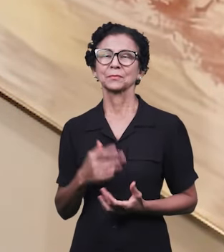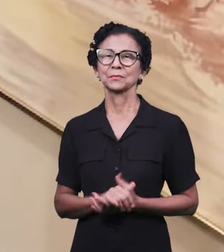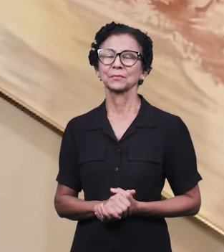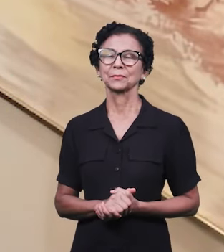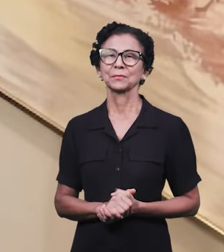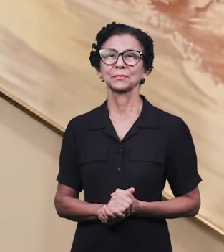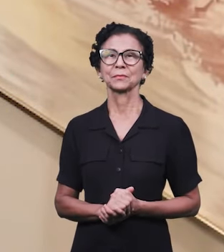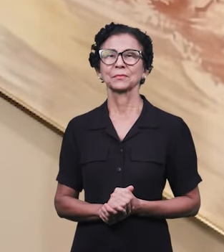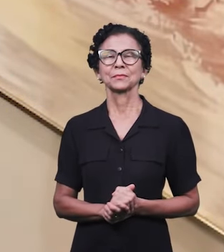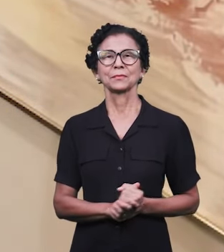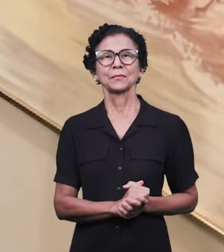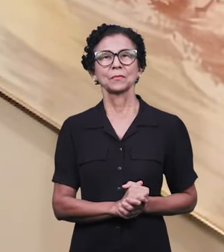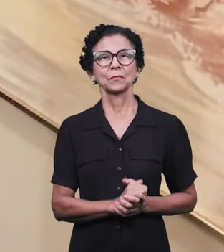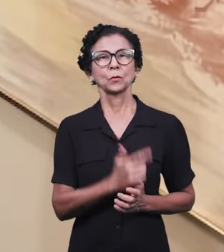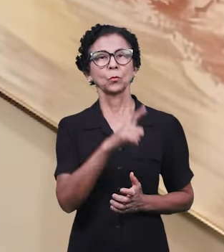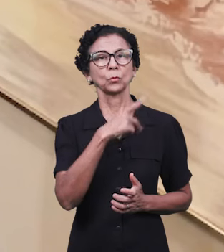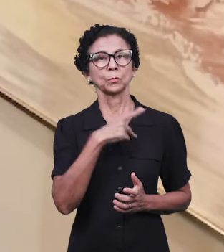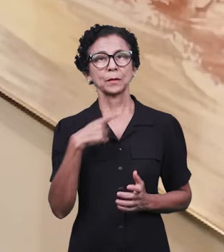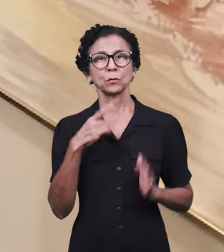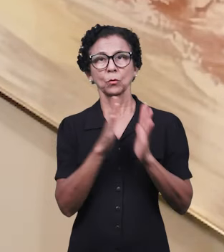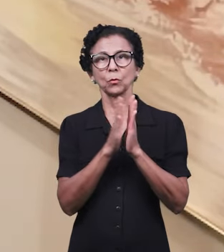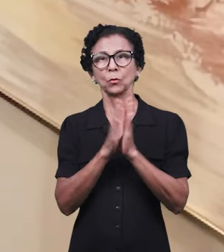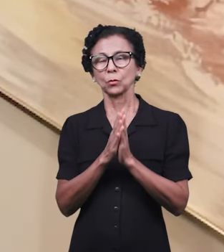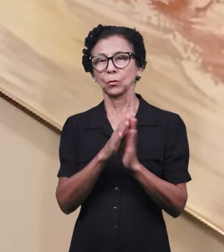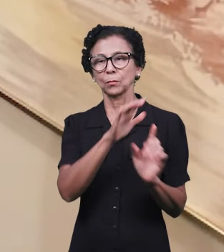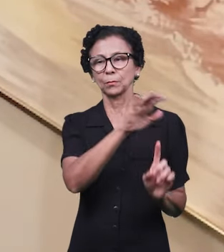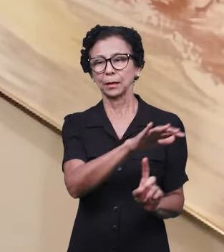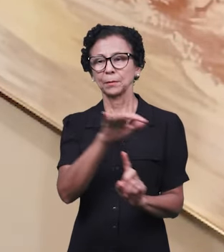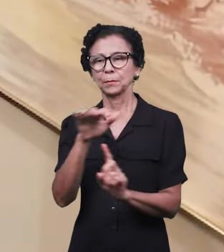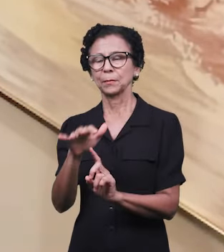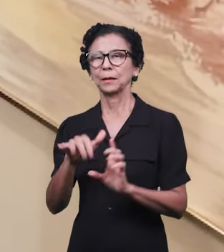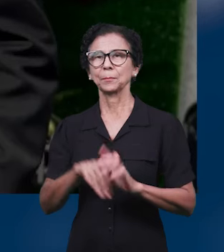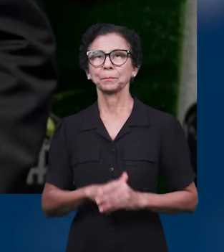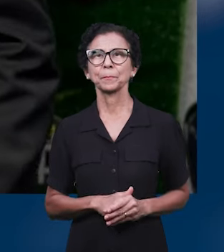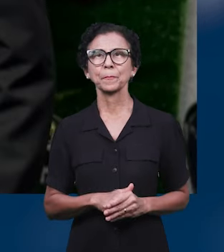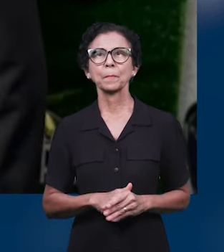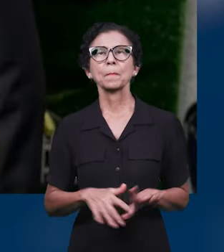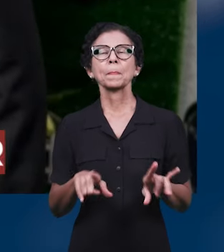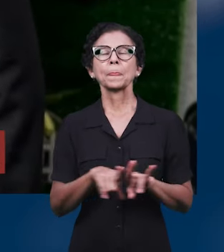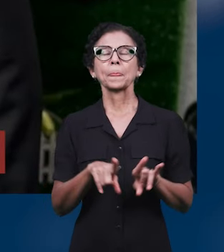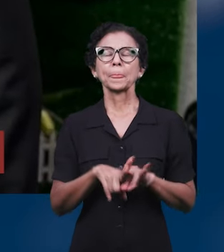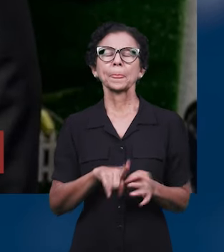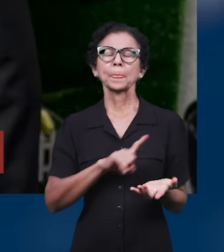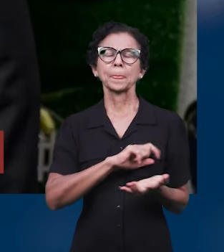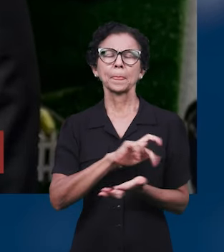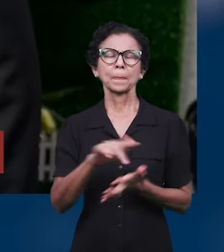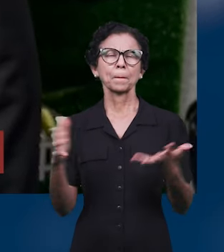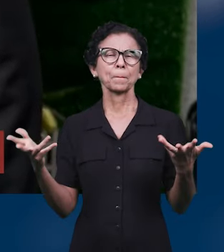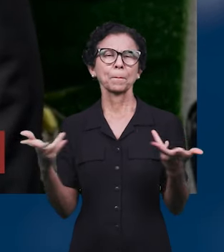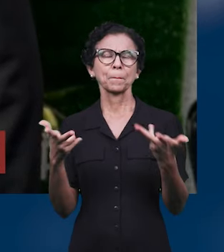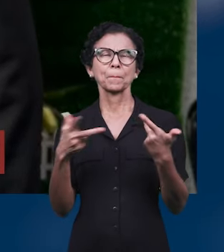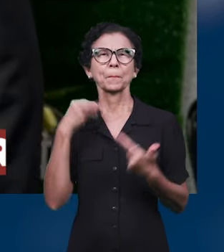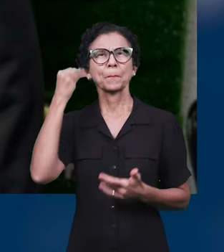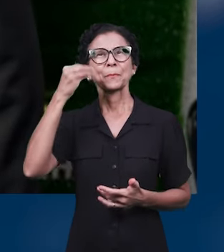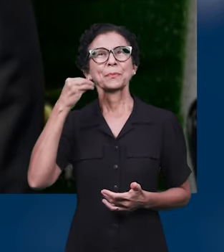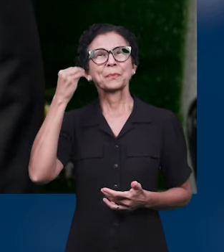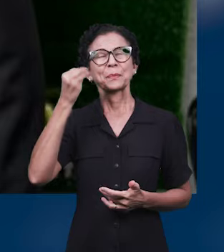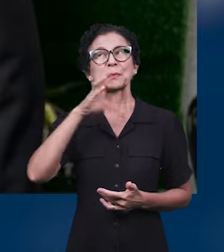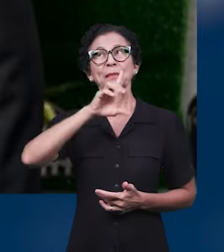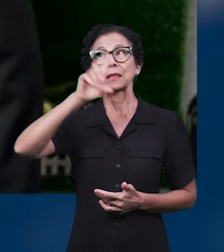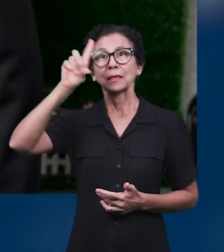algumas experiências que têm marcado a ICM Pompano Beach na Flórida. Nos Estados Unidos e Canadá, estamos tendo